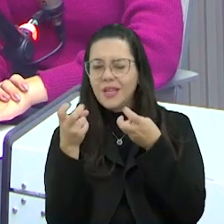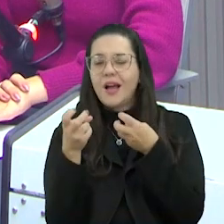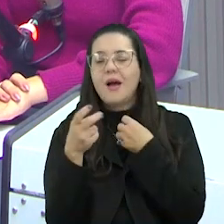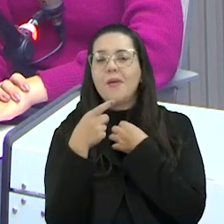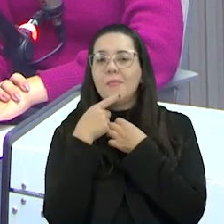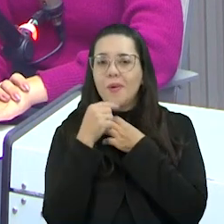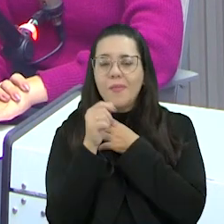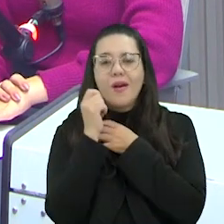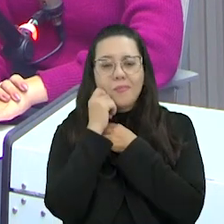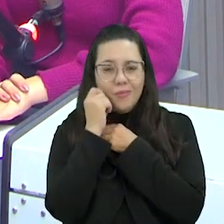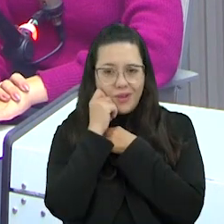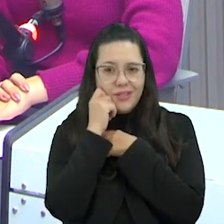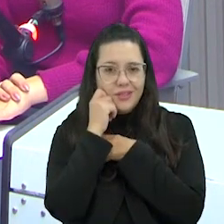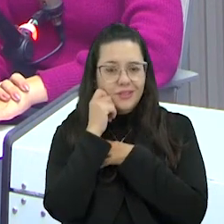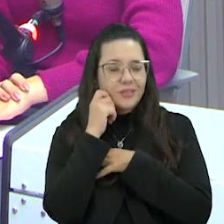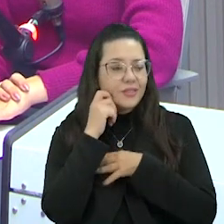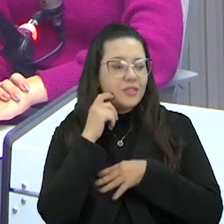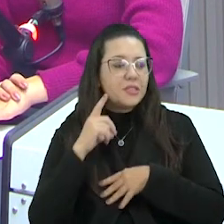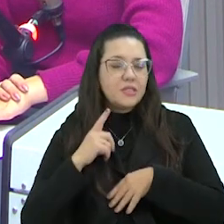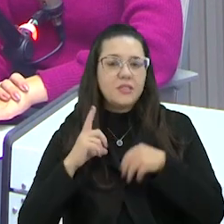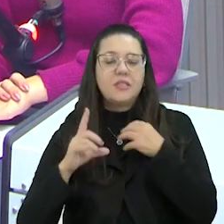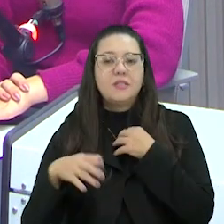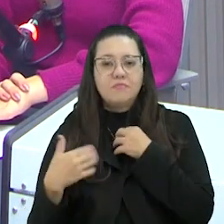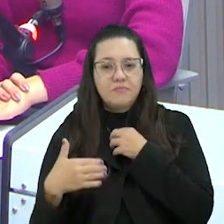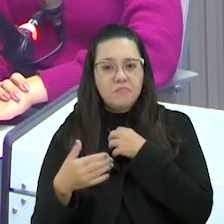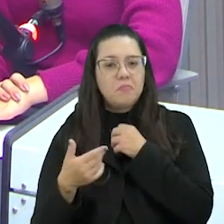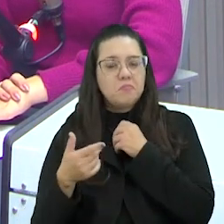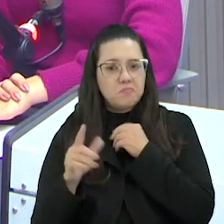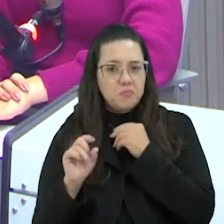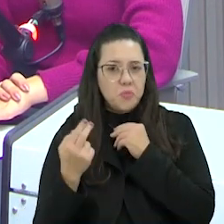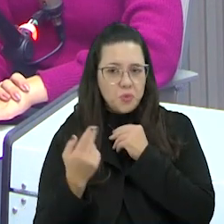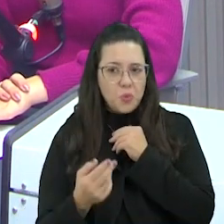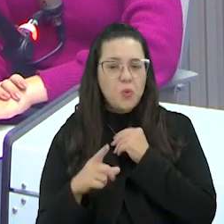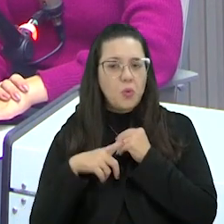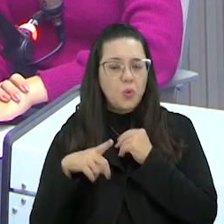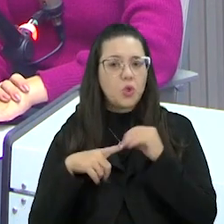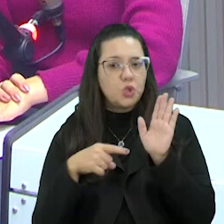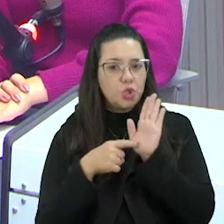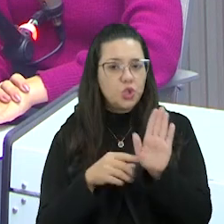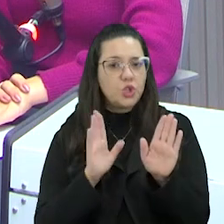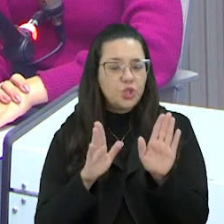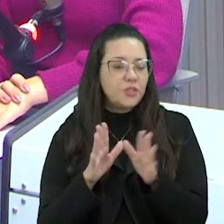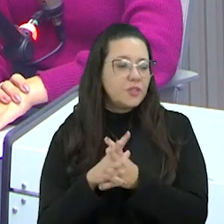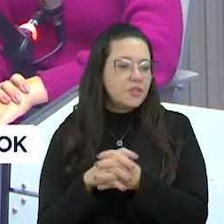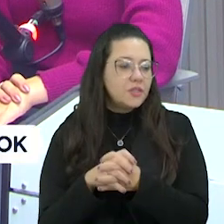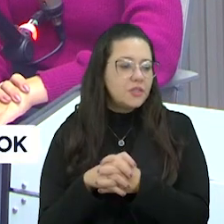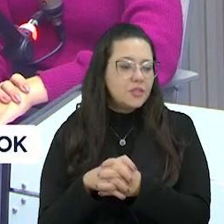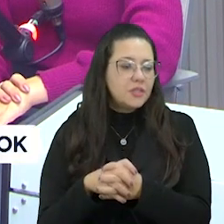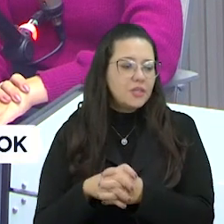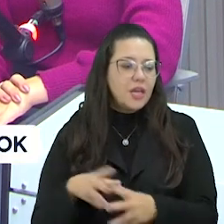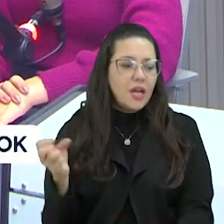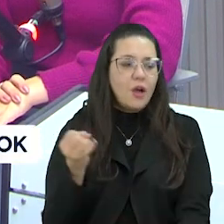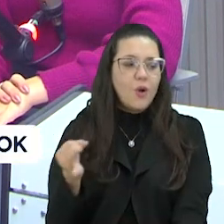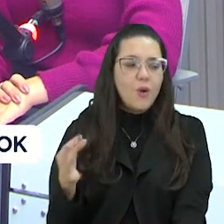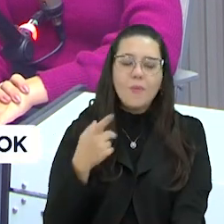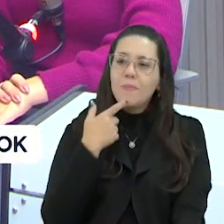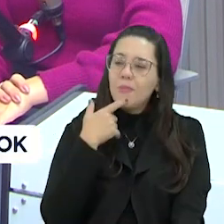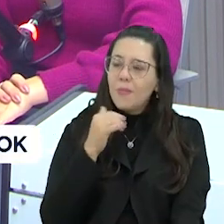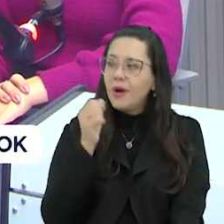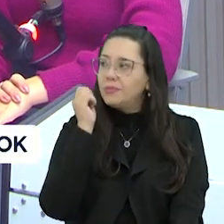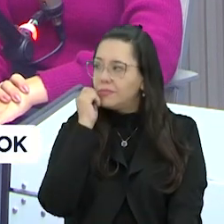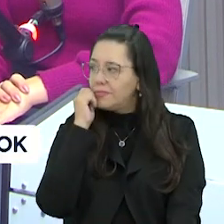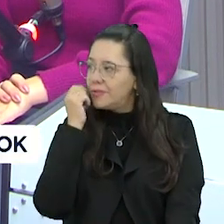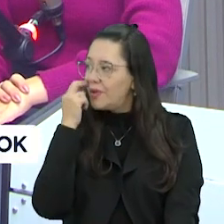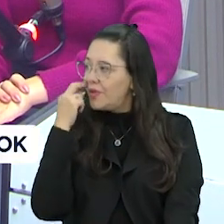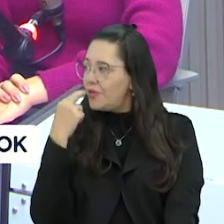assim, a gente teve toda essa situação de risco, essa situação emergencial, e isso levou os pais a olharem melhor para o que seus filhos